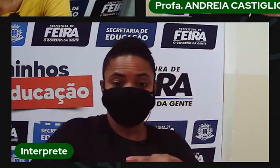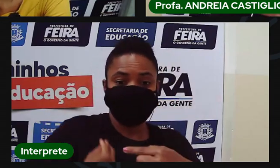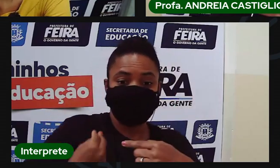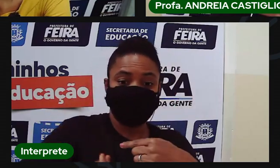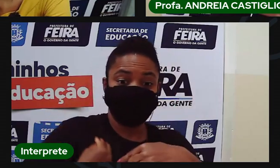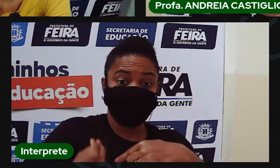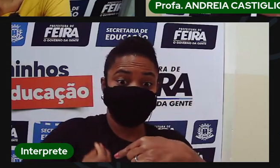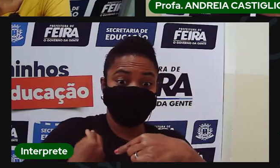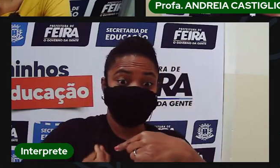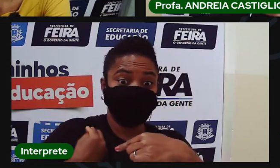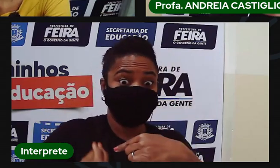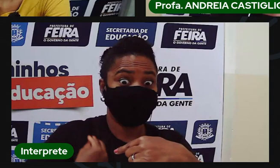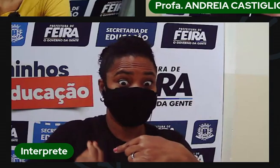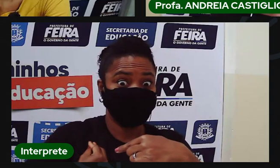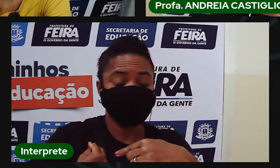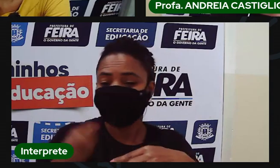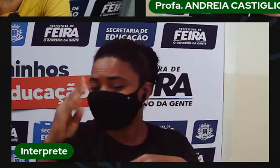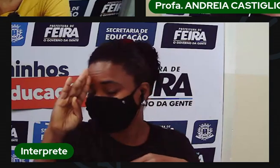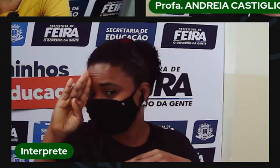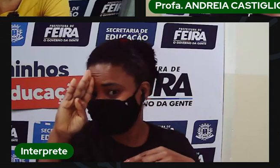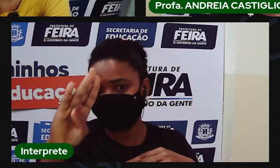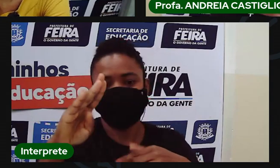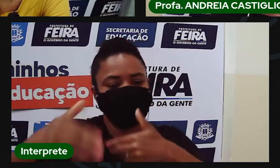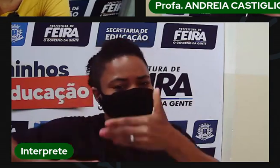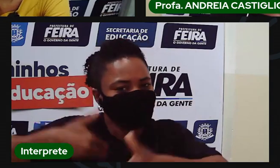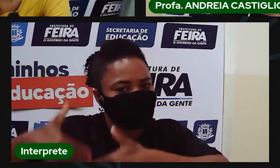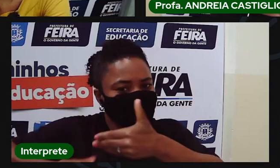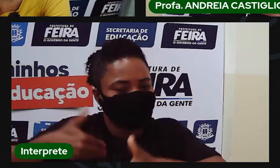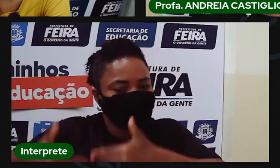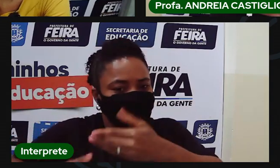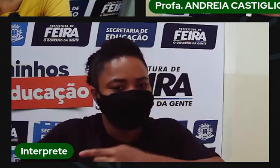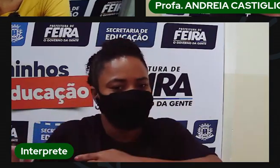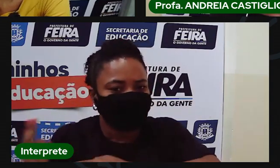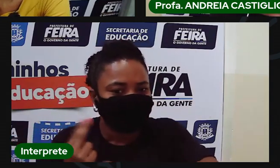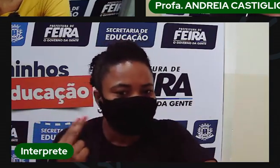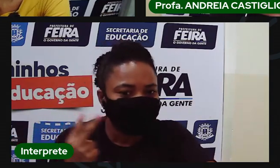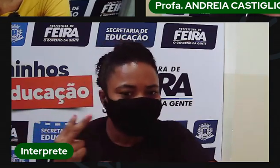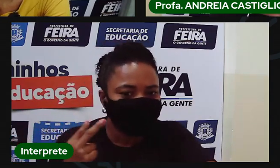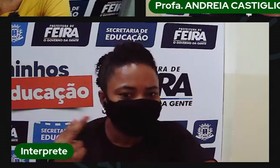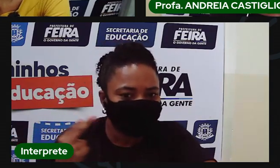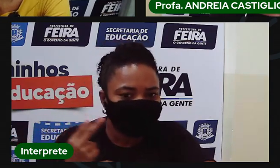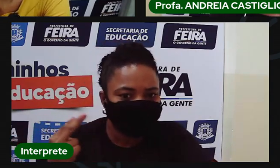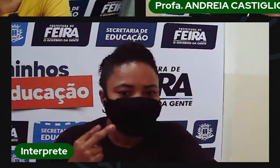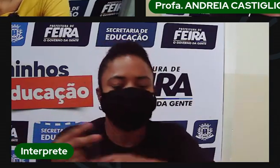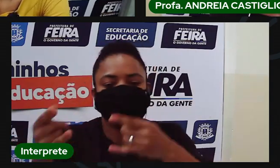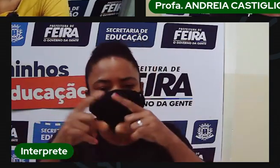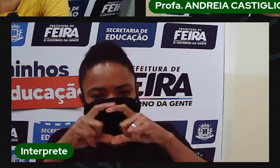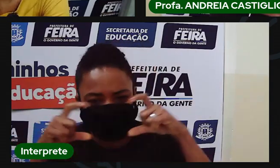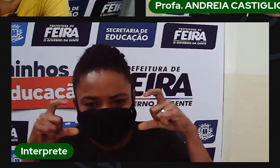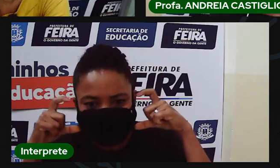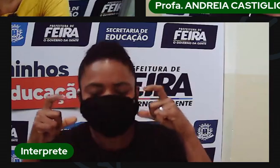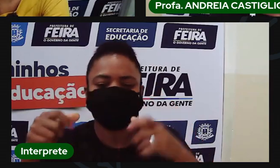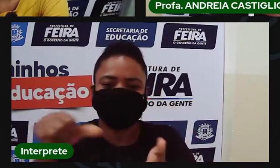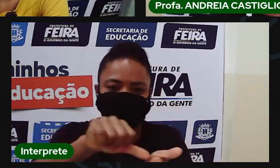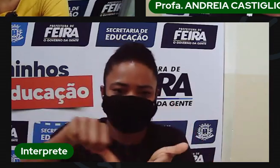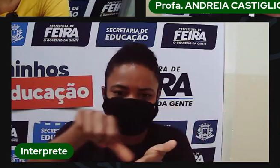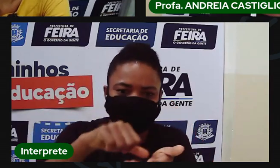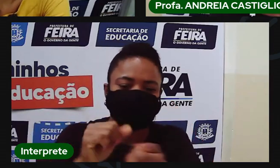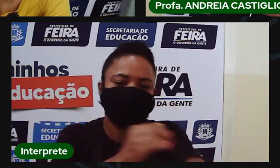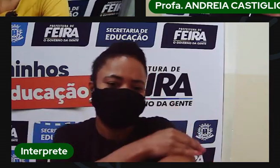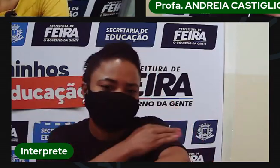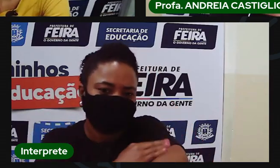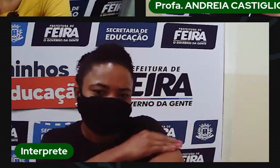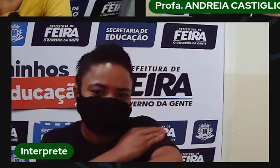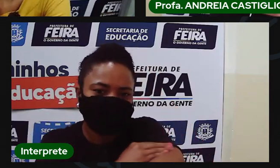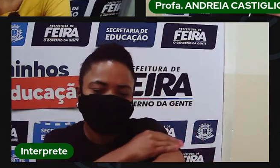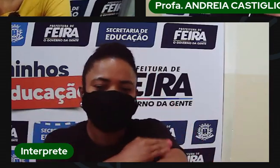a gente precisa se cuidar, a gente precisa continuar, né, com os cuidados básicos, usando máscara, o álcool, evitando